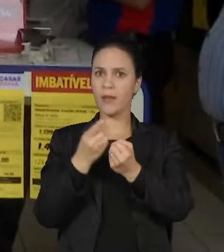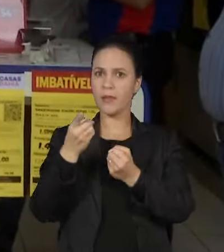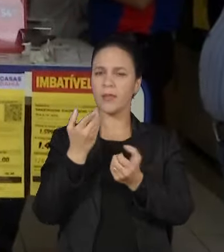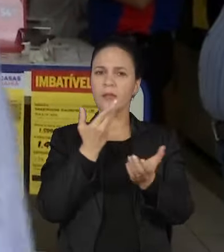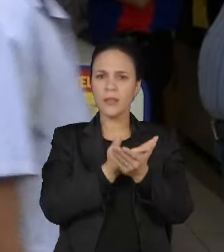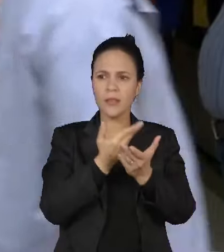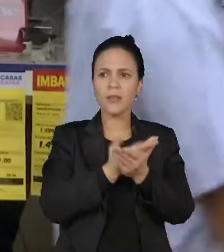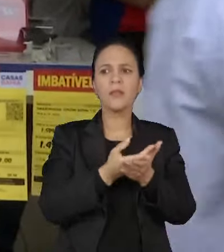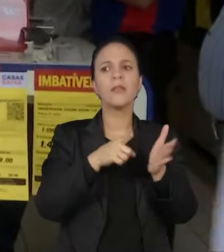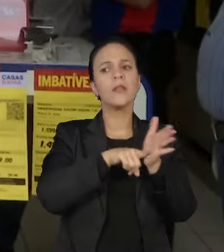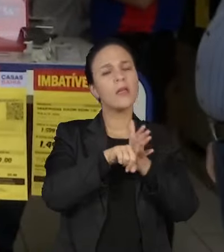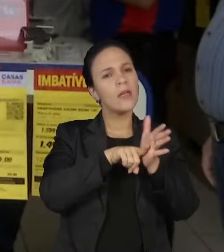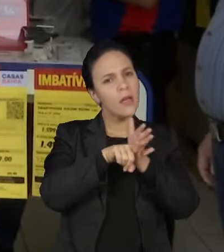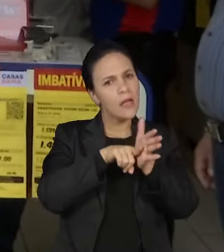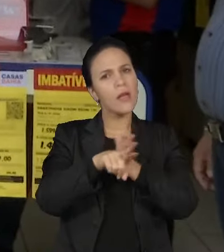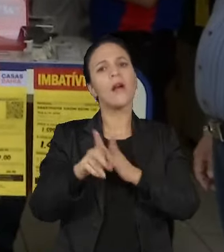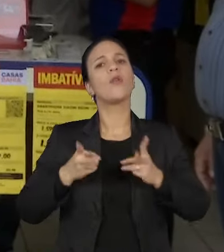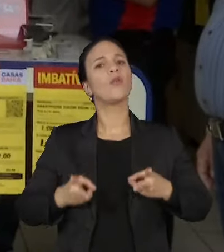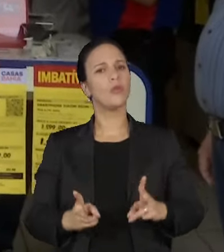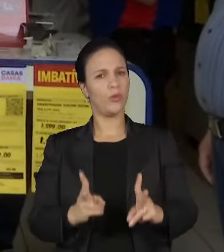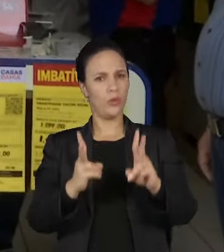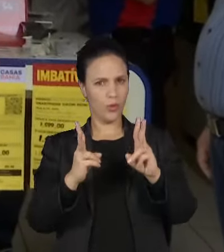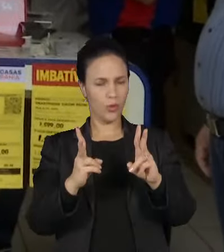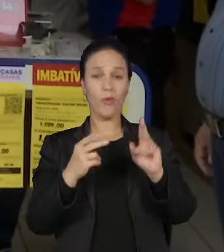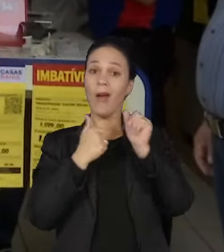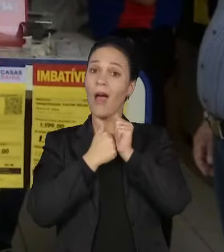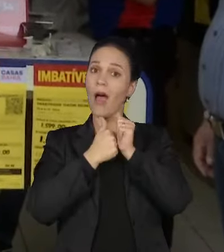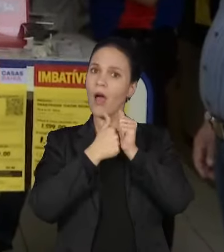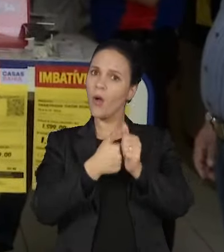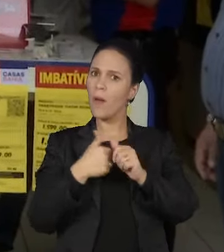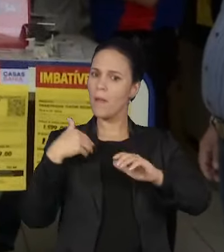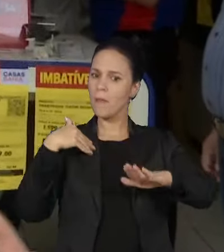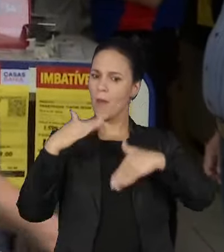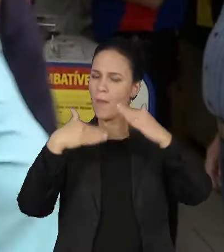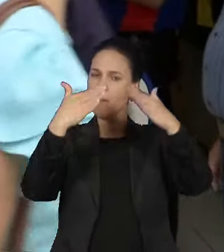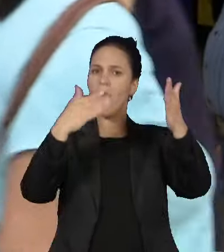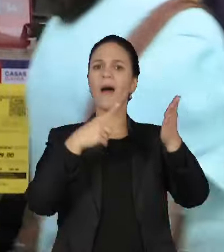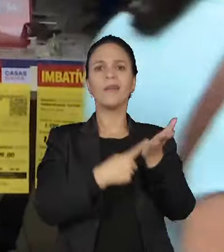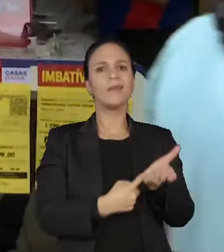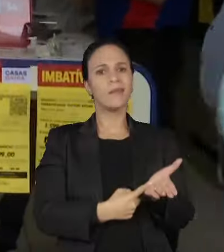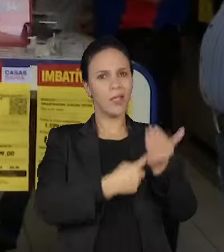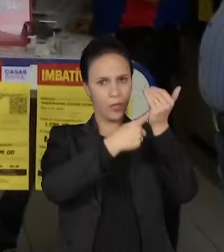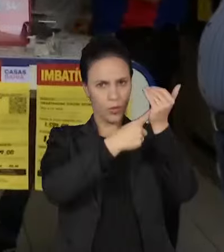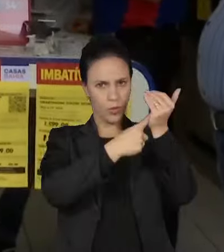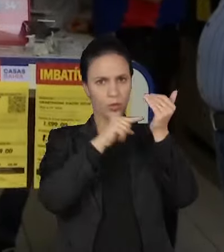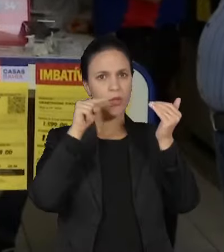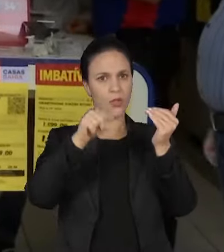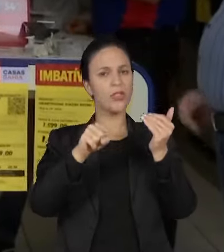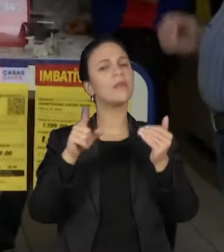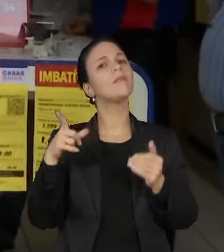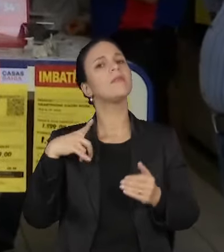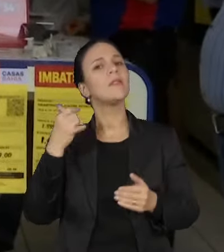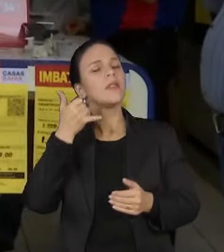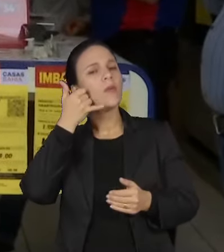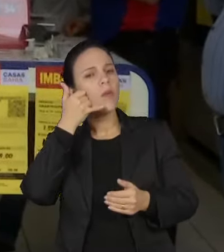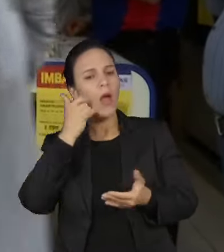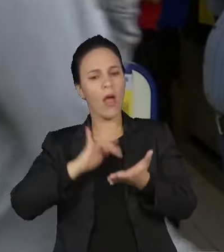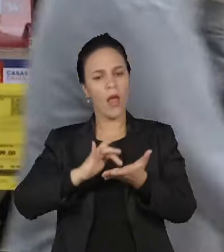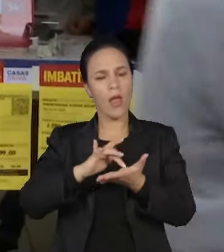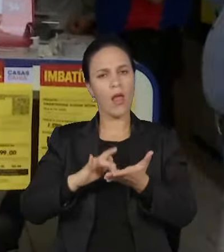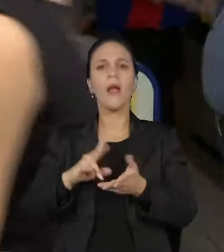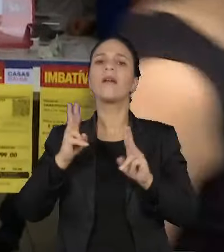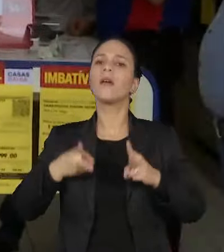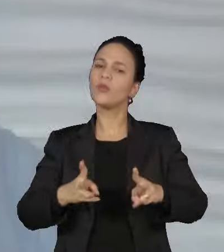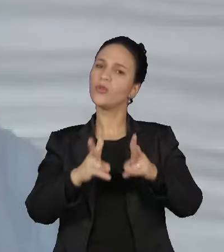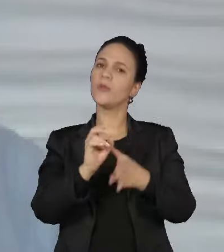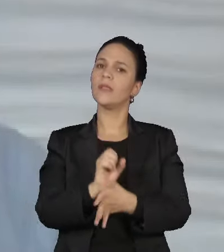nos próximos anos. O objetivo é acompanhar as evoluções tecnológicas dos celulares e garantir que eles permaneçam seguros